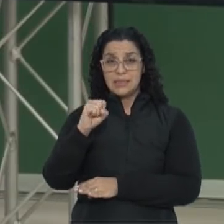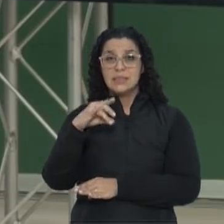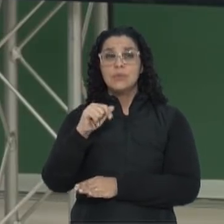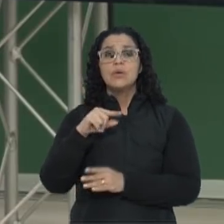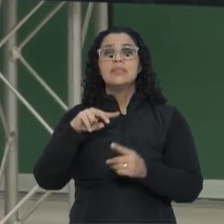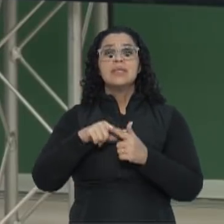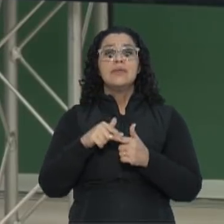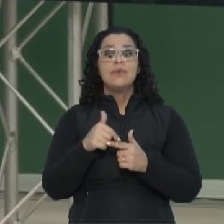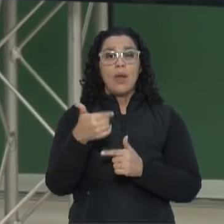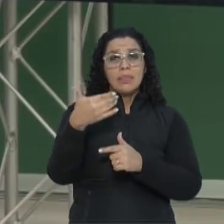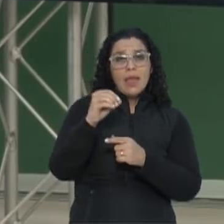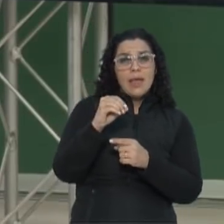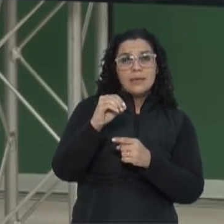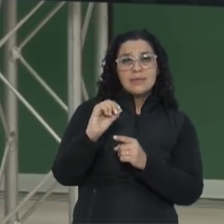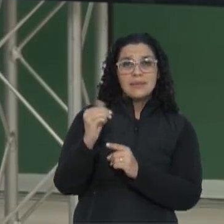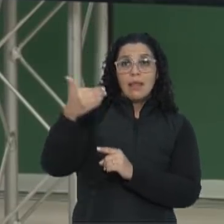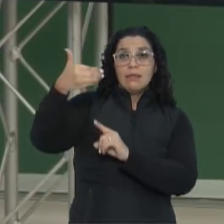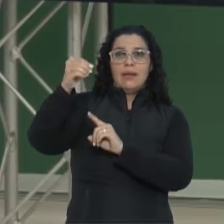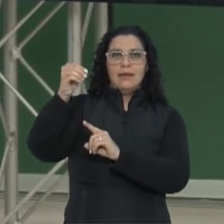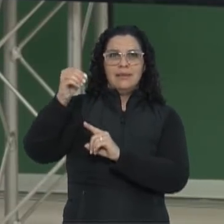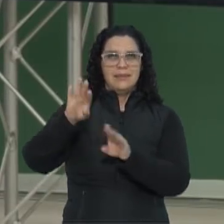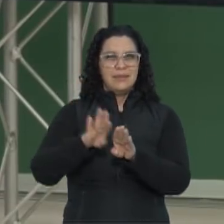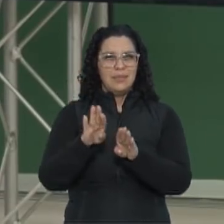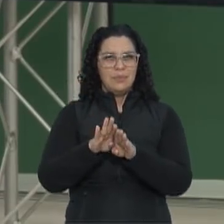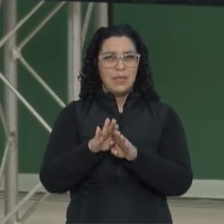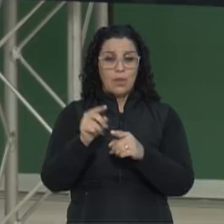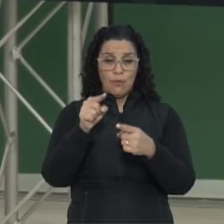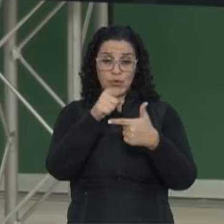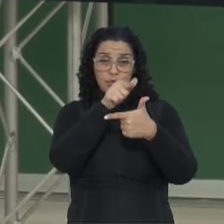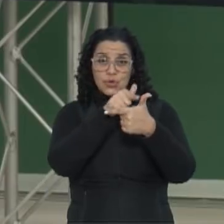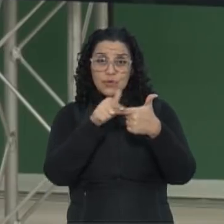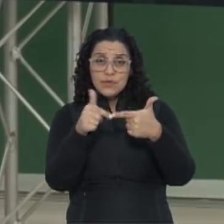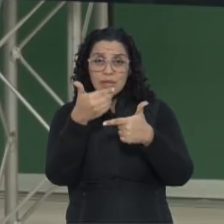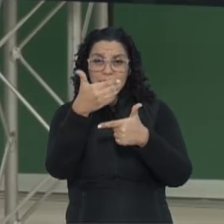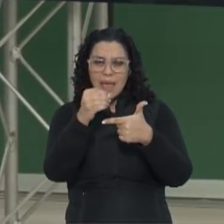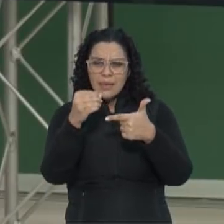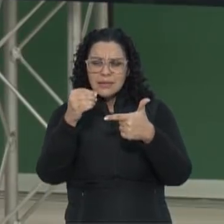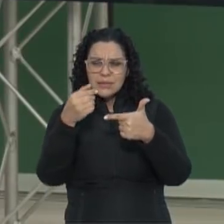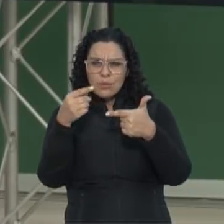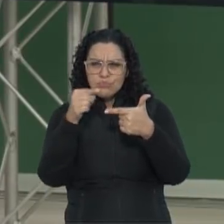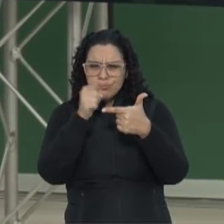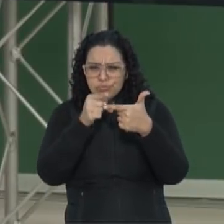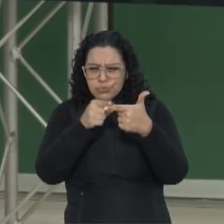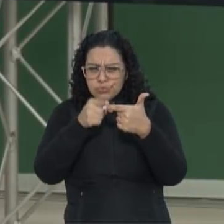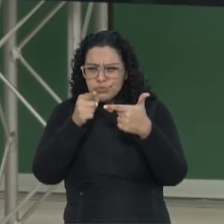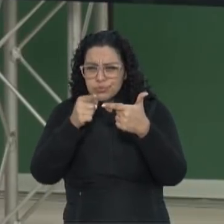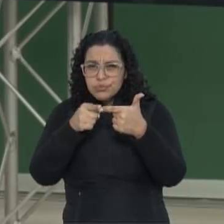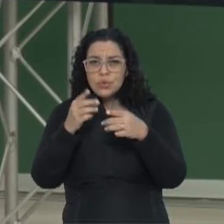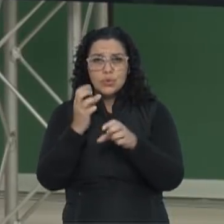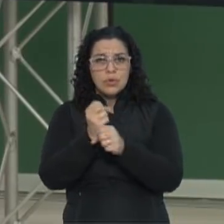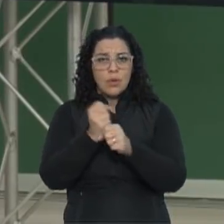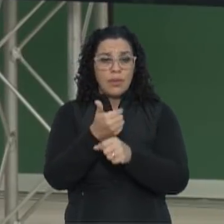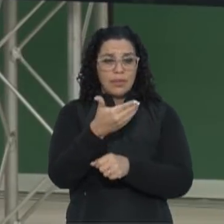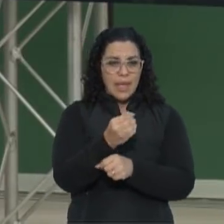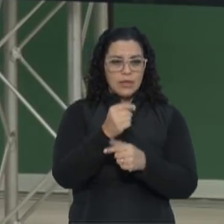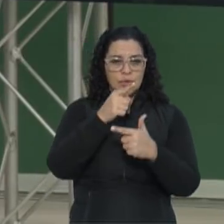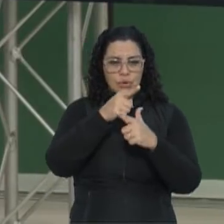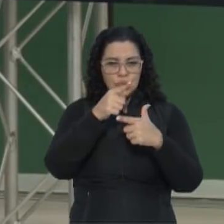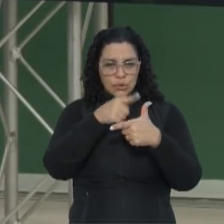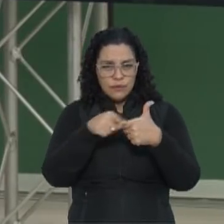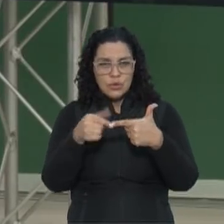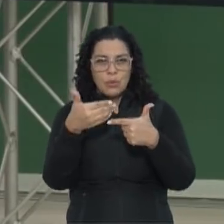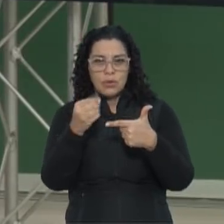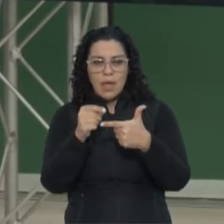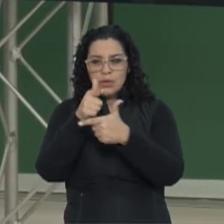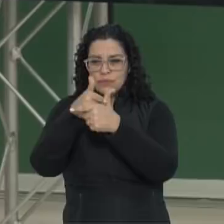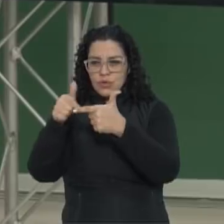décimos. Realmente, se eu pegar aqui os décimos e dividir esses décimos em 10 partes, 10 dividido em 10 vai dar